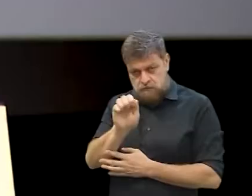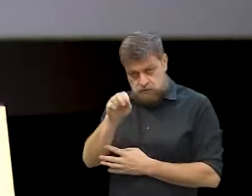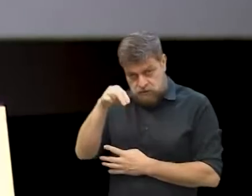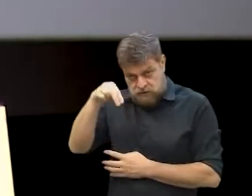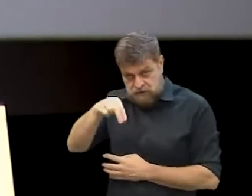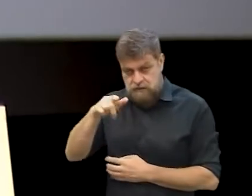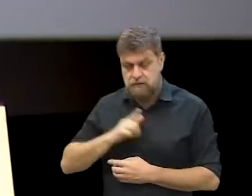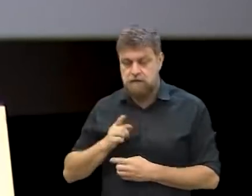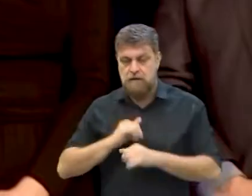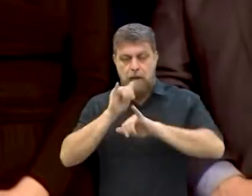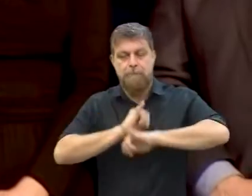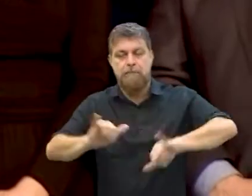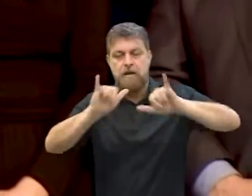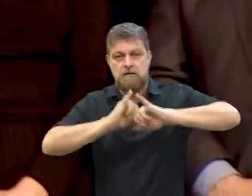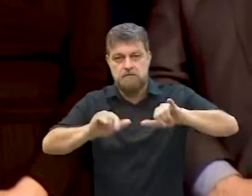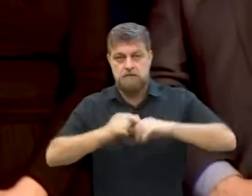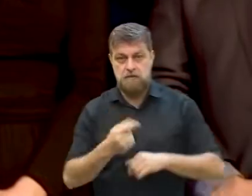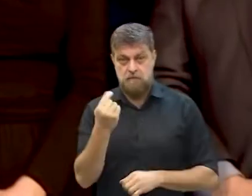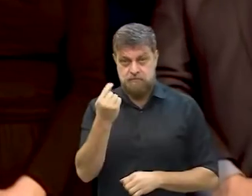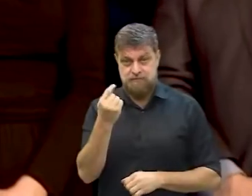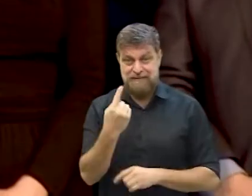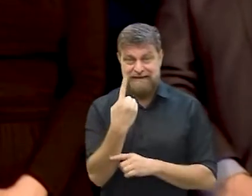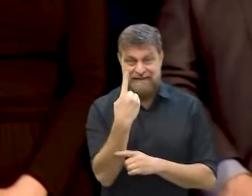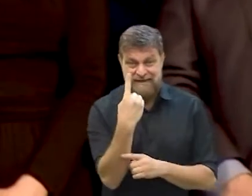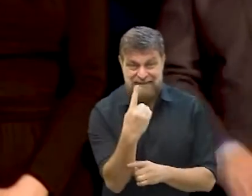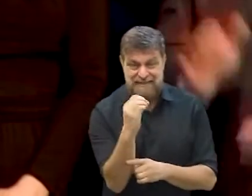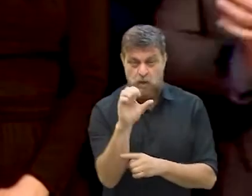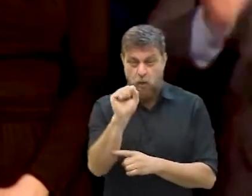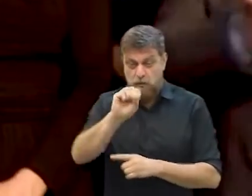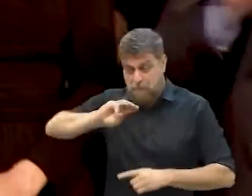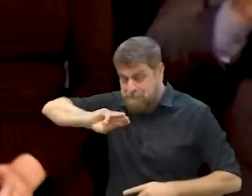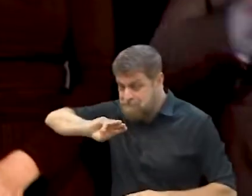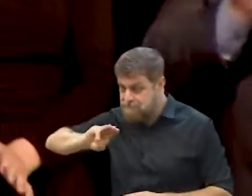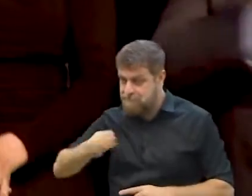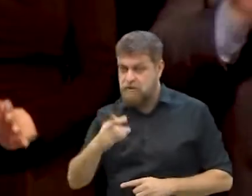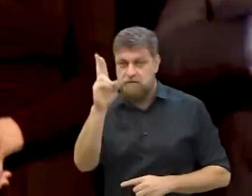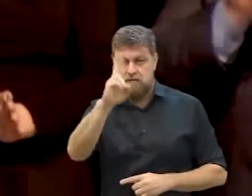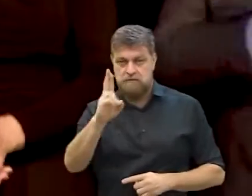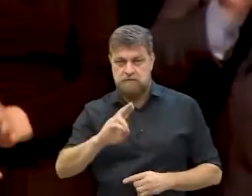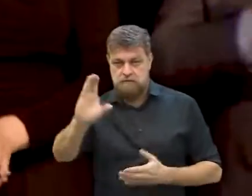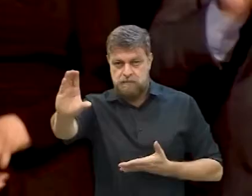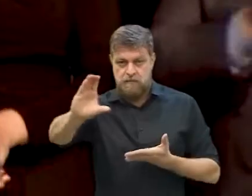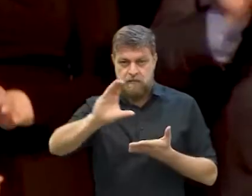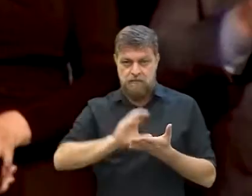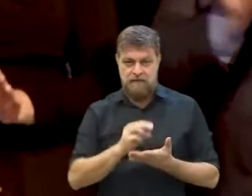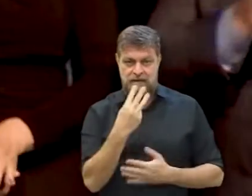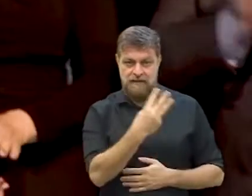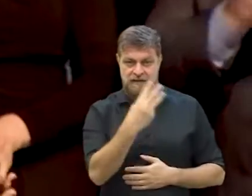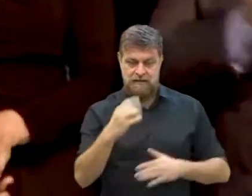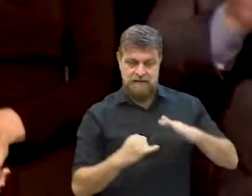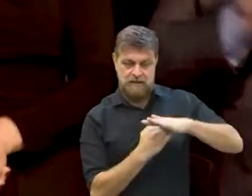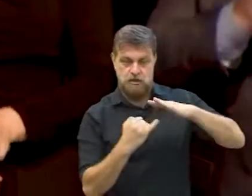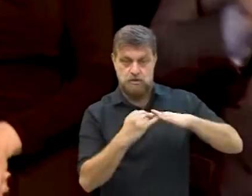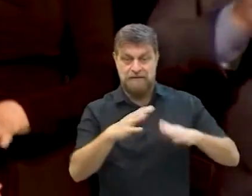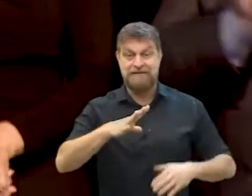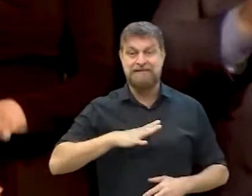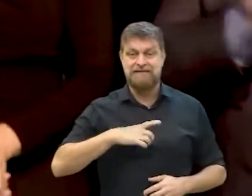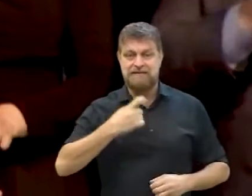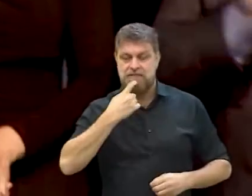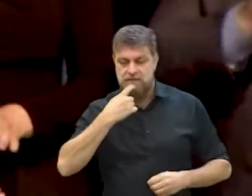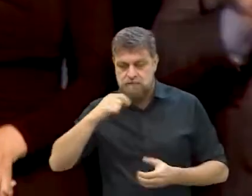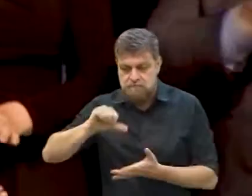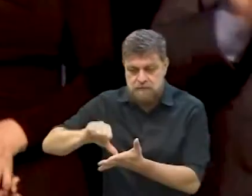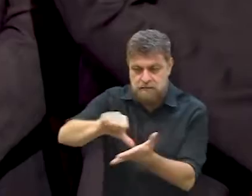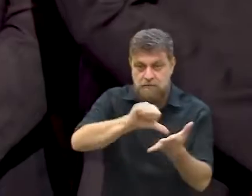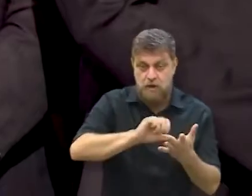Estado, Giancarlo Gorenstein, ele anunciou um aporte de 108 milhões de reais a 33 instituições da região